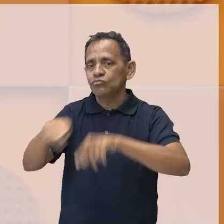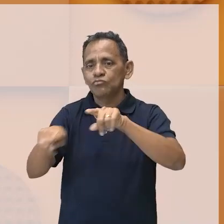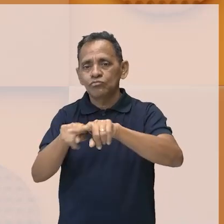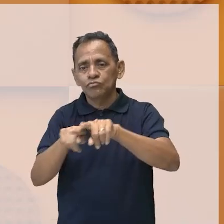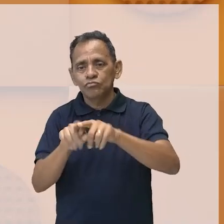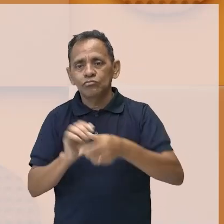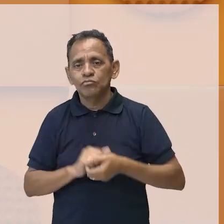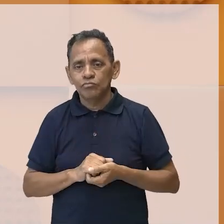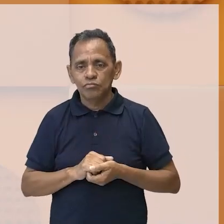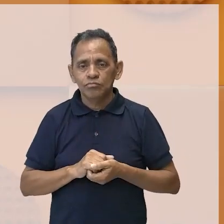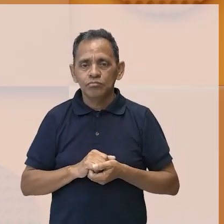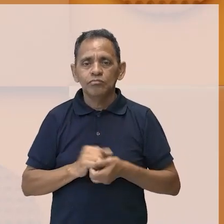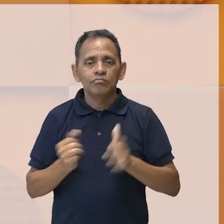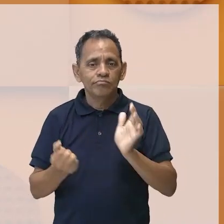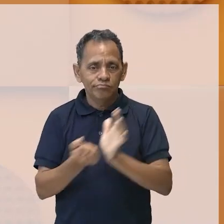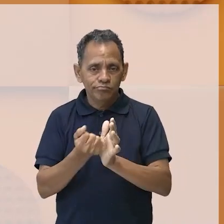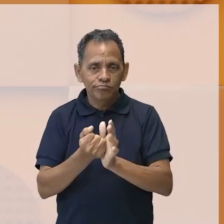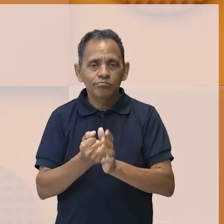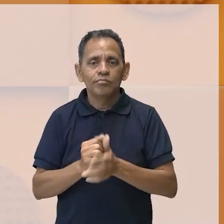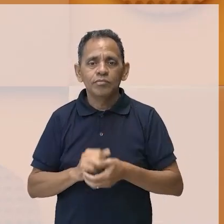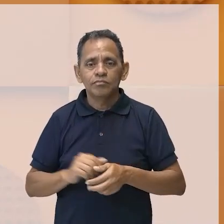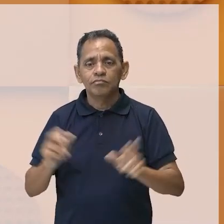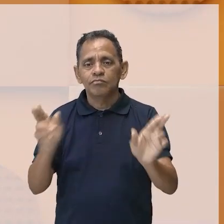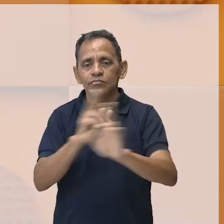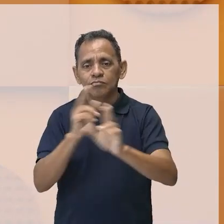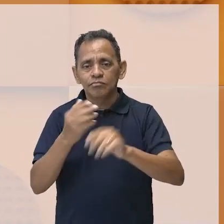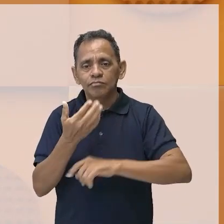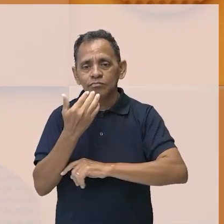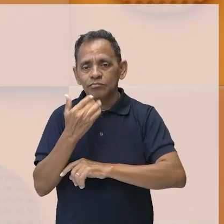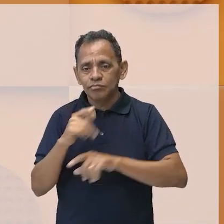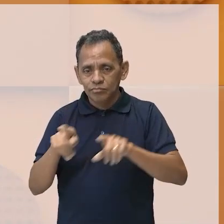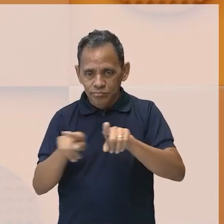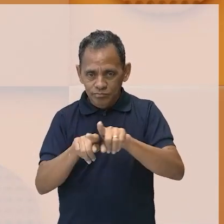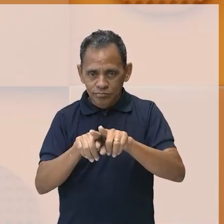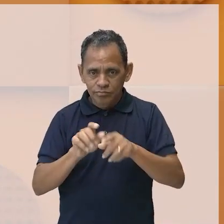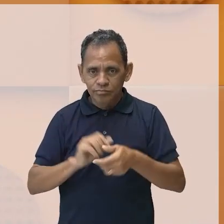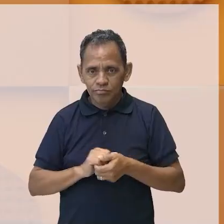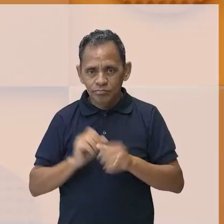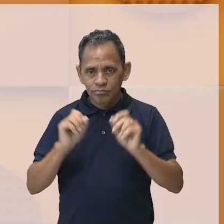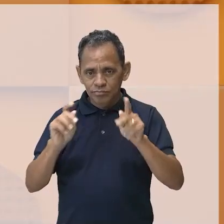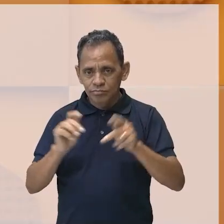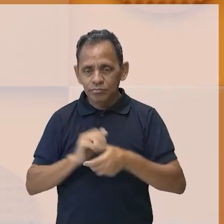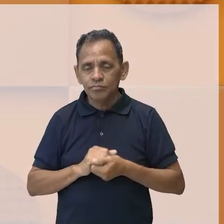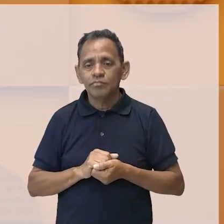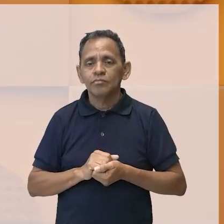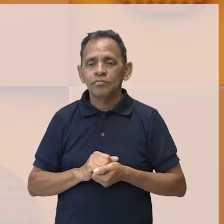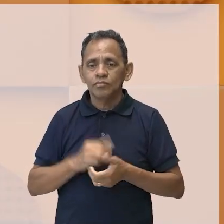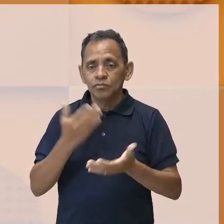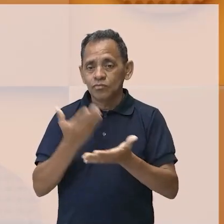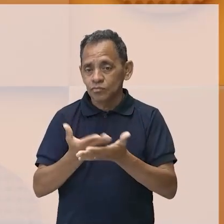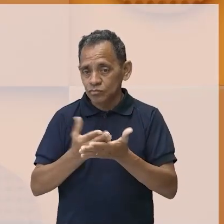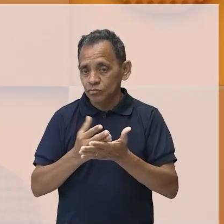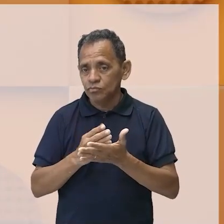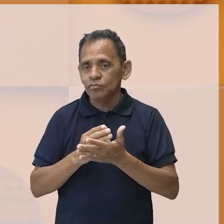de uma forma geral em relação aos alimentos, tá bom, gente? Então, a gente estudou,